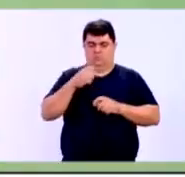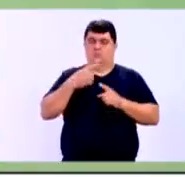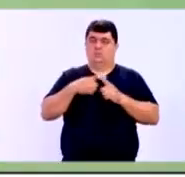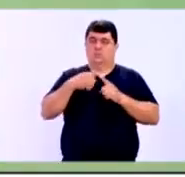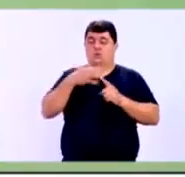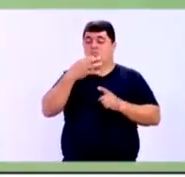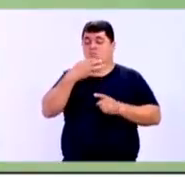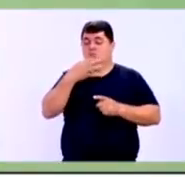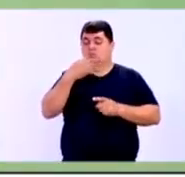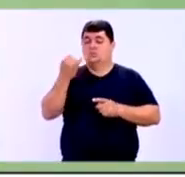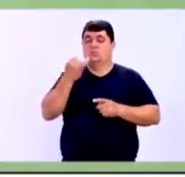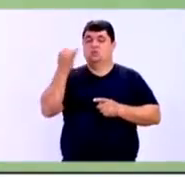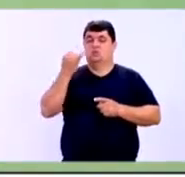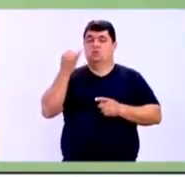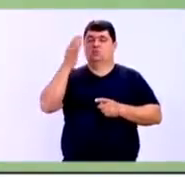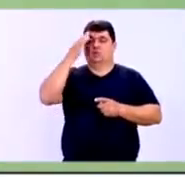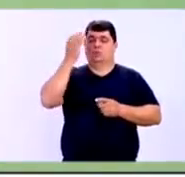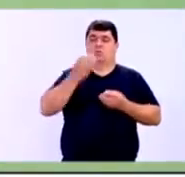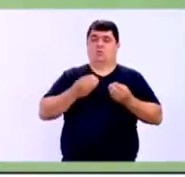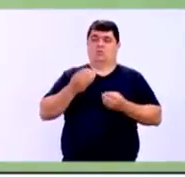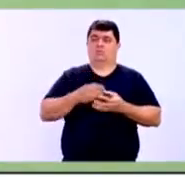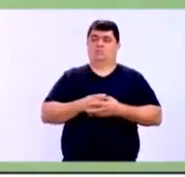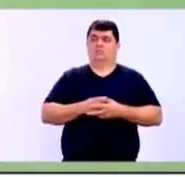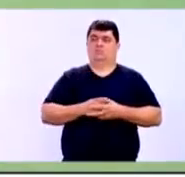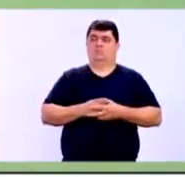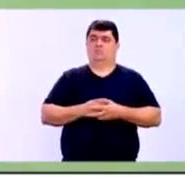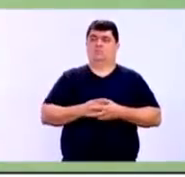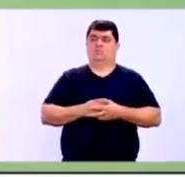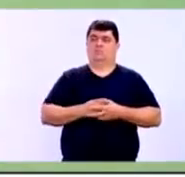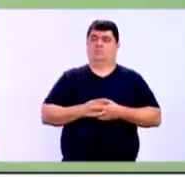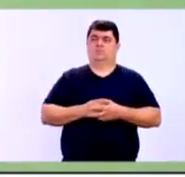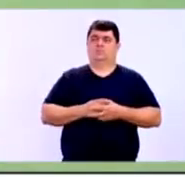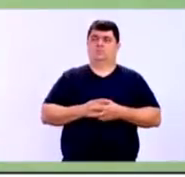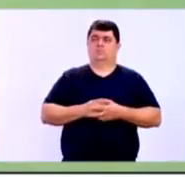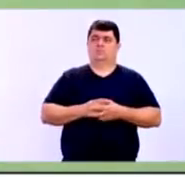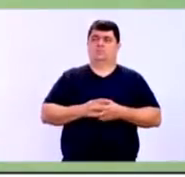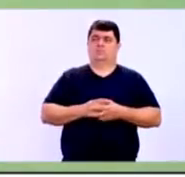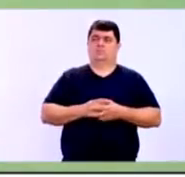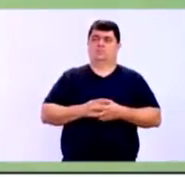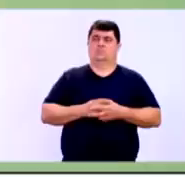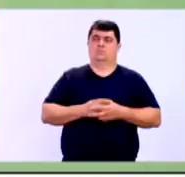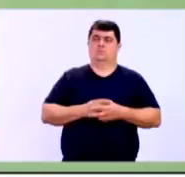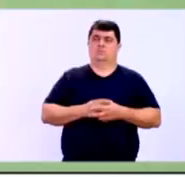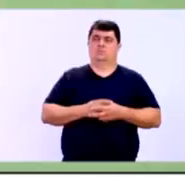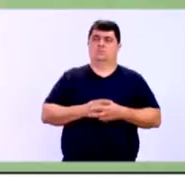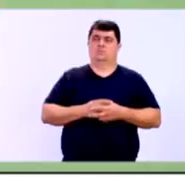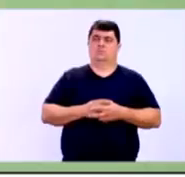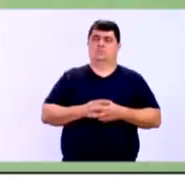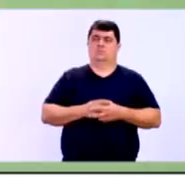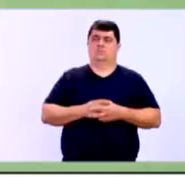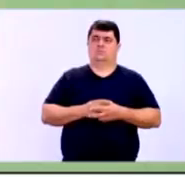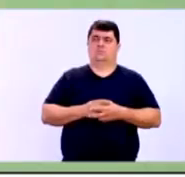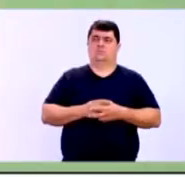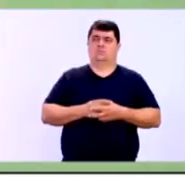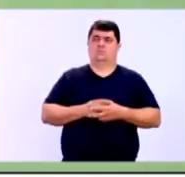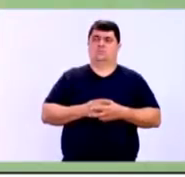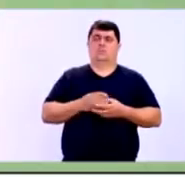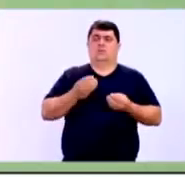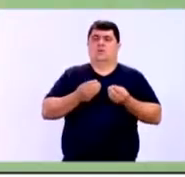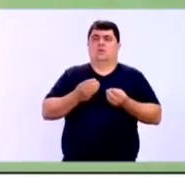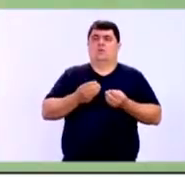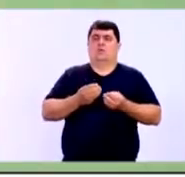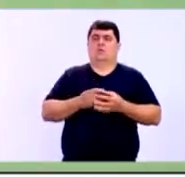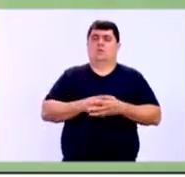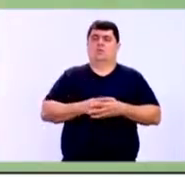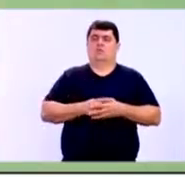termos conhecimento, termos noção. Mas vamos começar. Vamos começar com a nossa pequena organização. Essa organização, o que